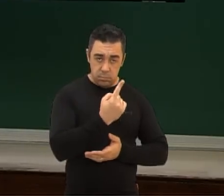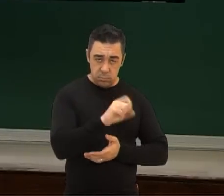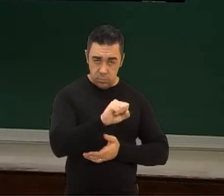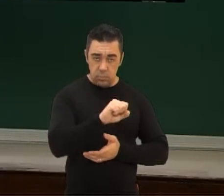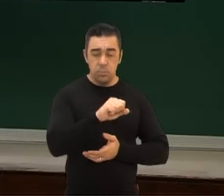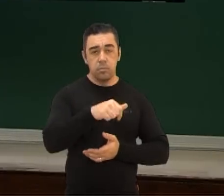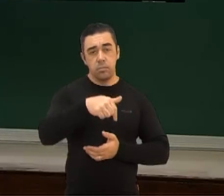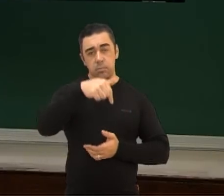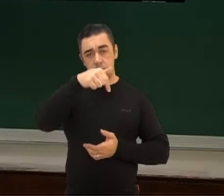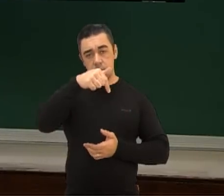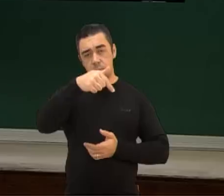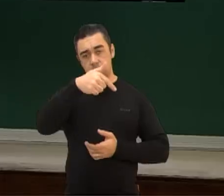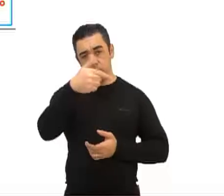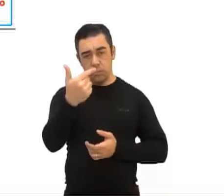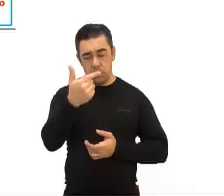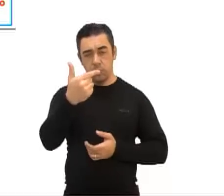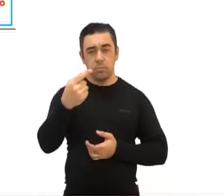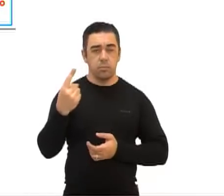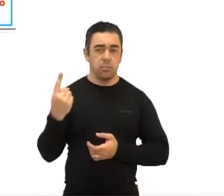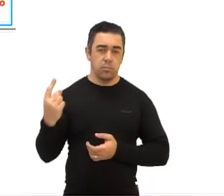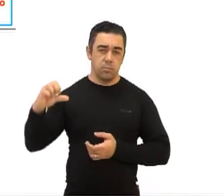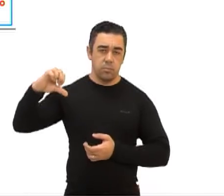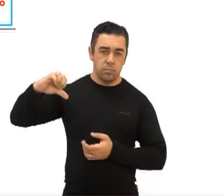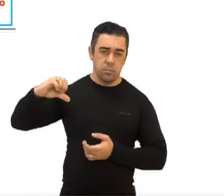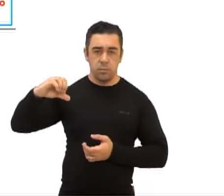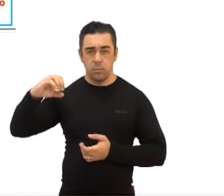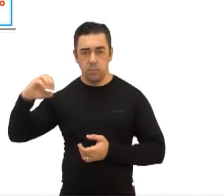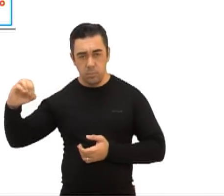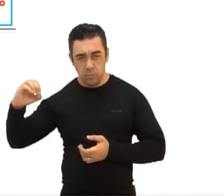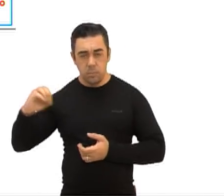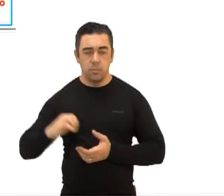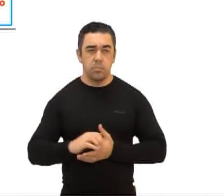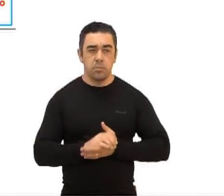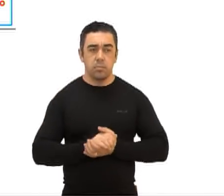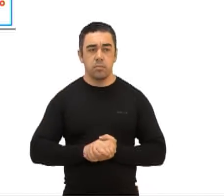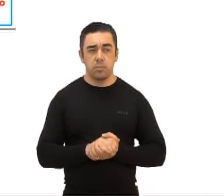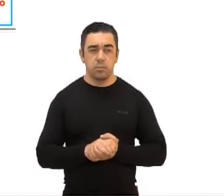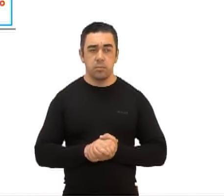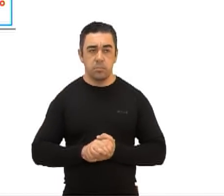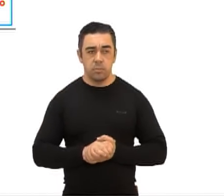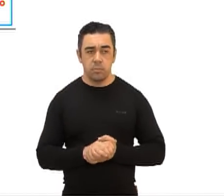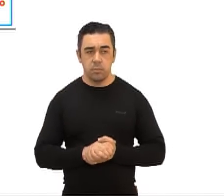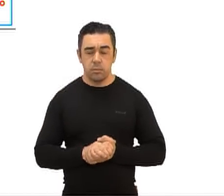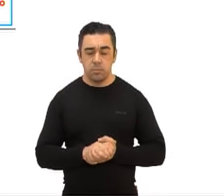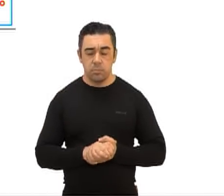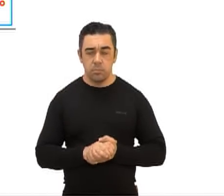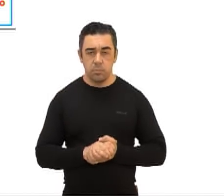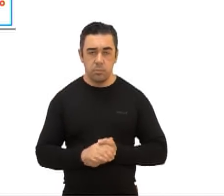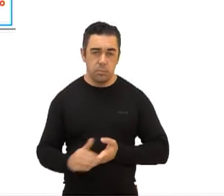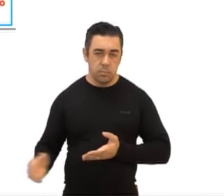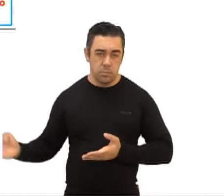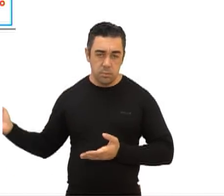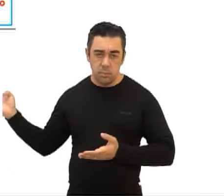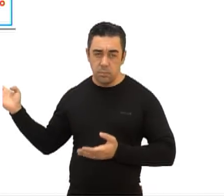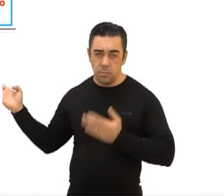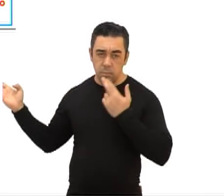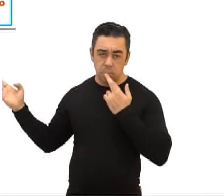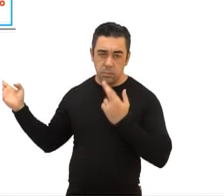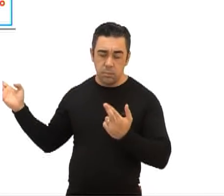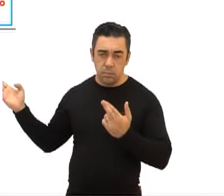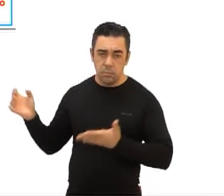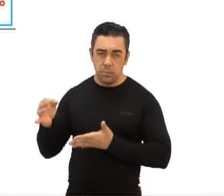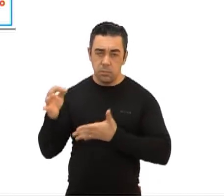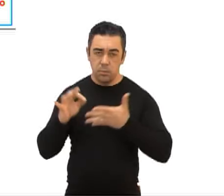nem precisou calcular ele, né? Agora o 4x resultou em 72 graus e